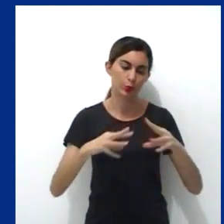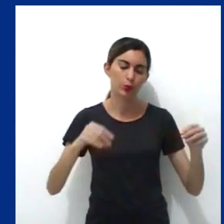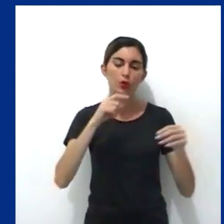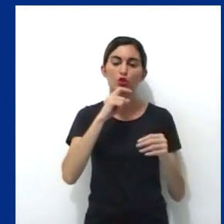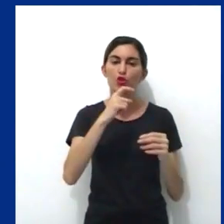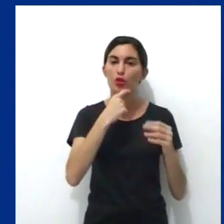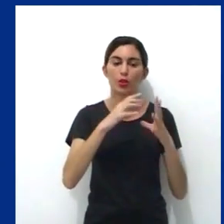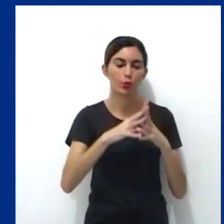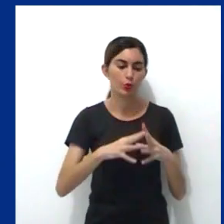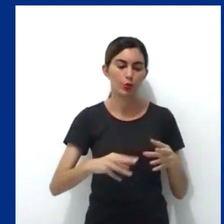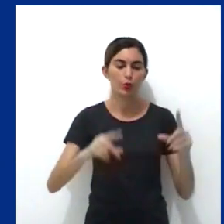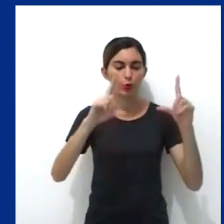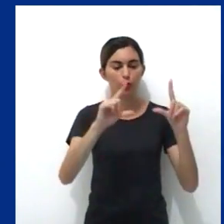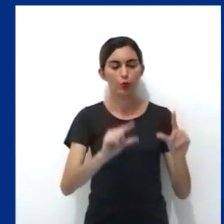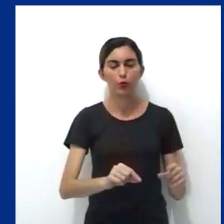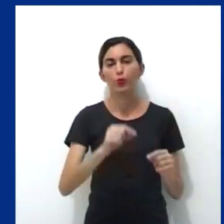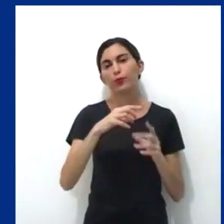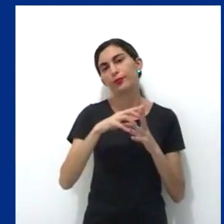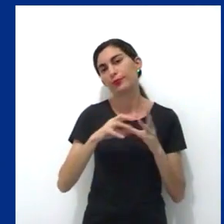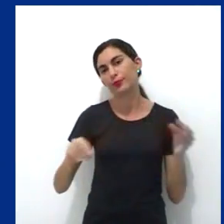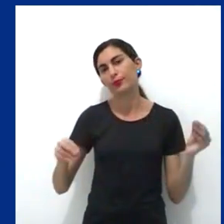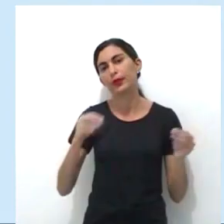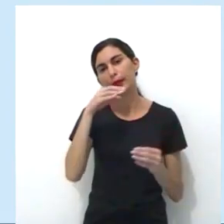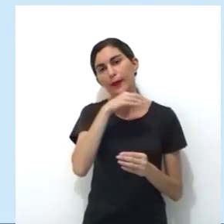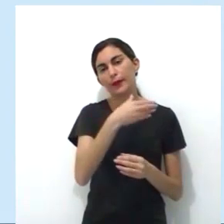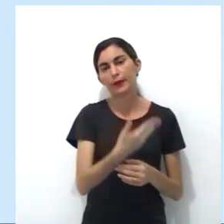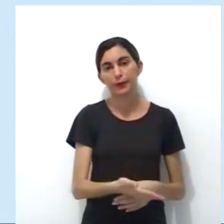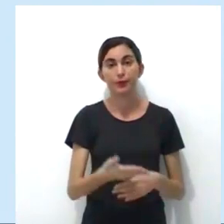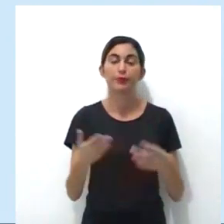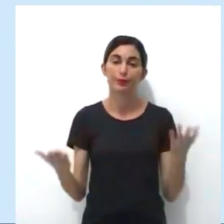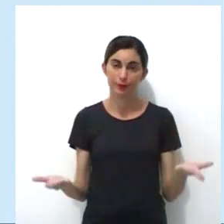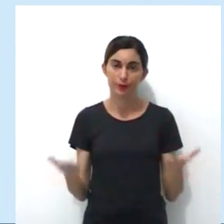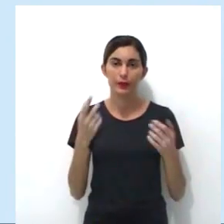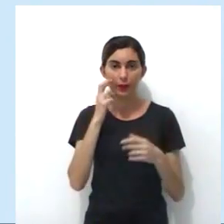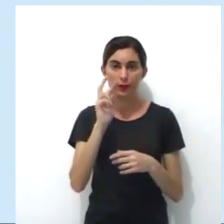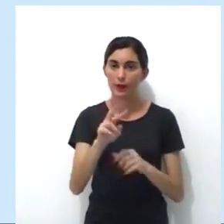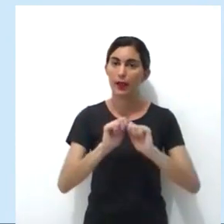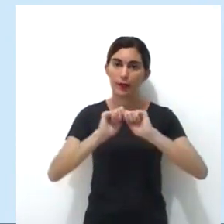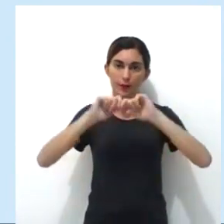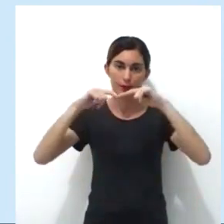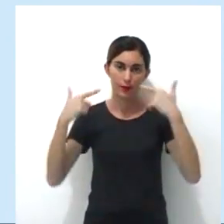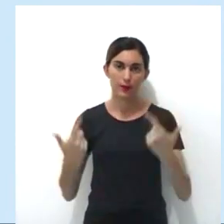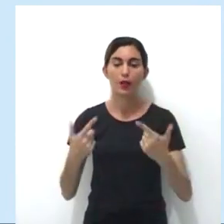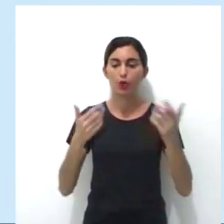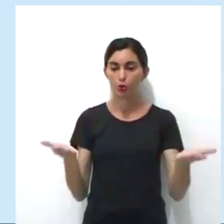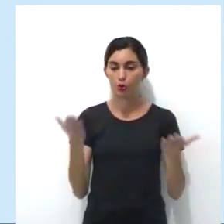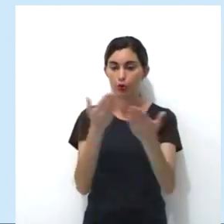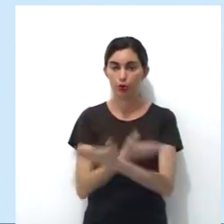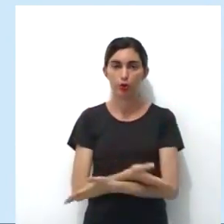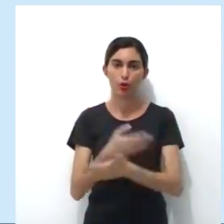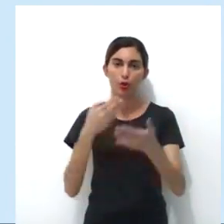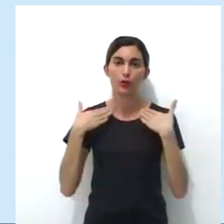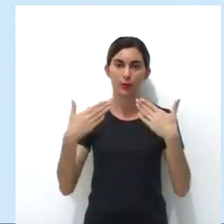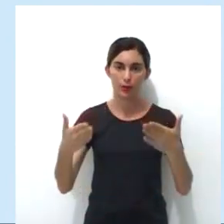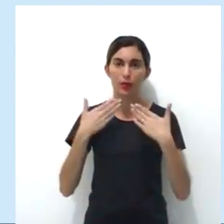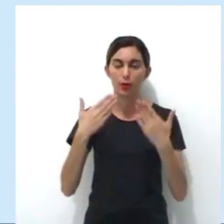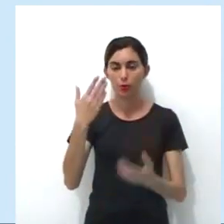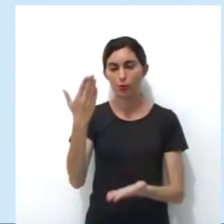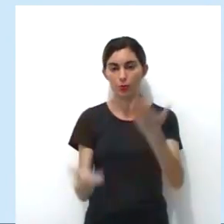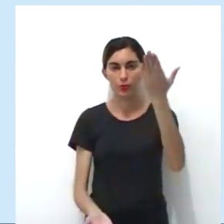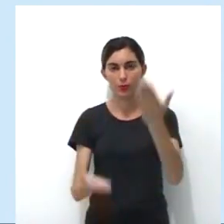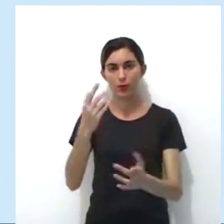tinha cubos de gelo na água, e aí o contato dessa água com o ar, que estava com a temperatura mais elevada, fez